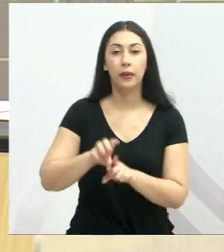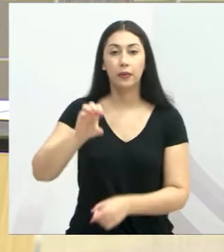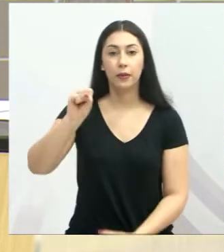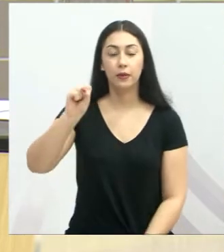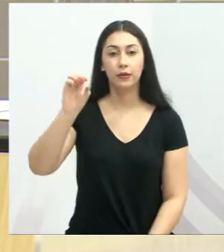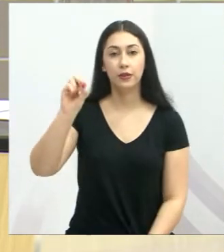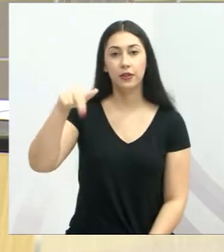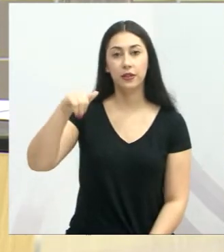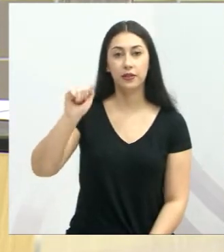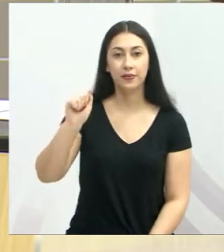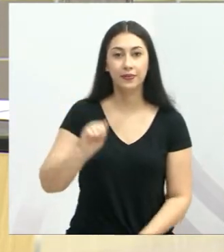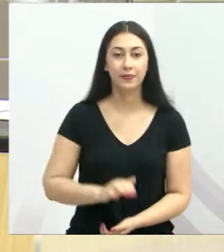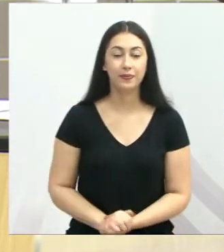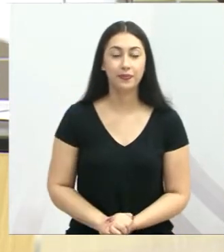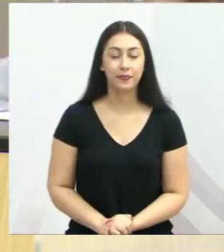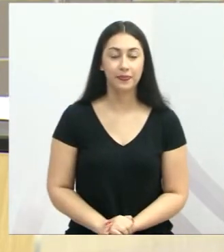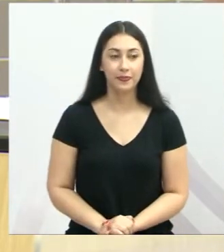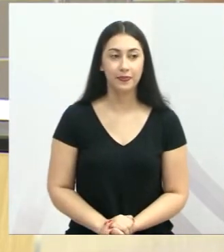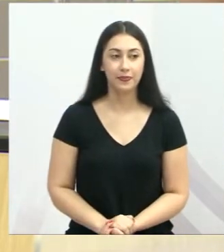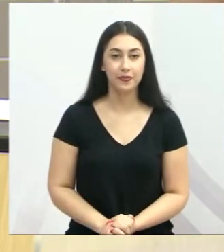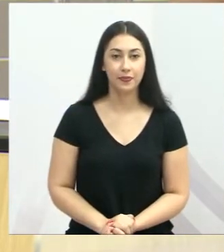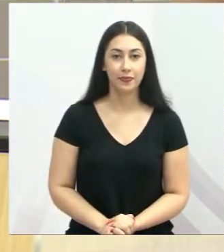Amizade.